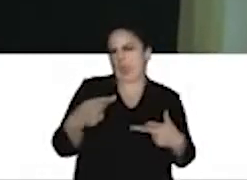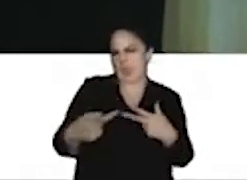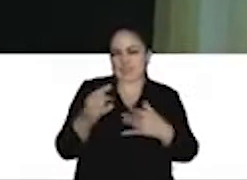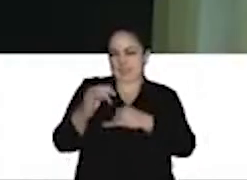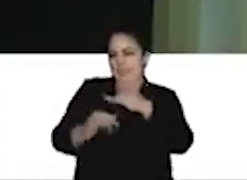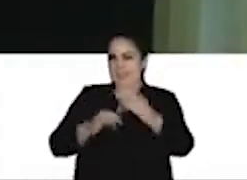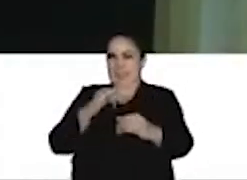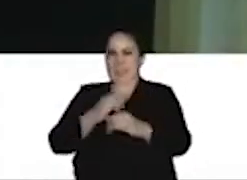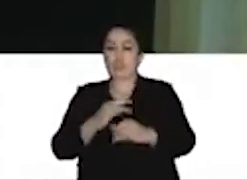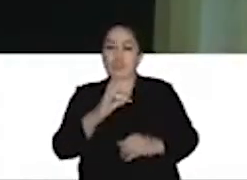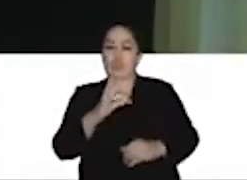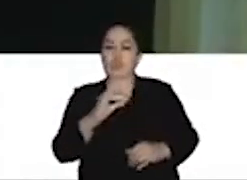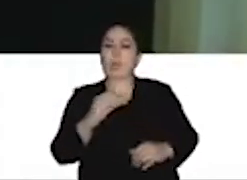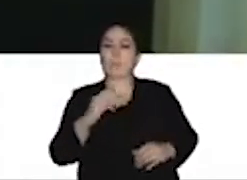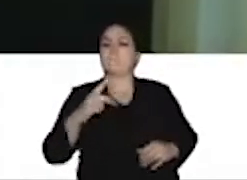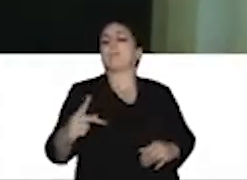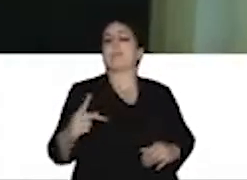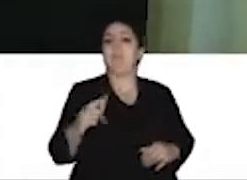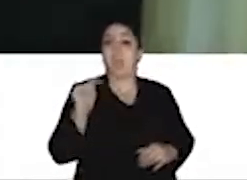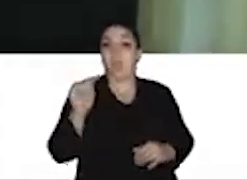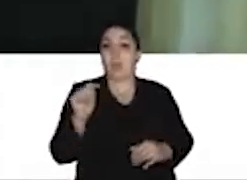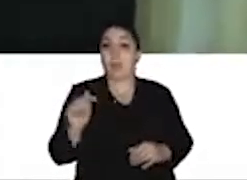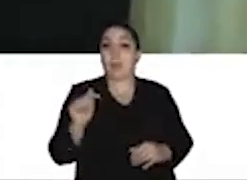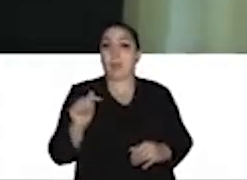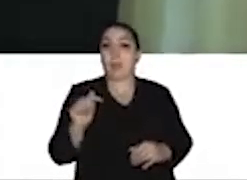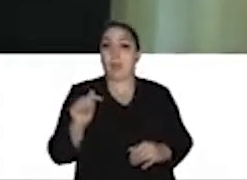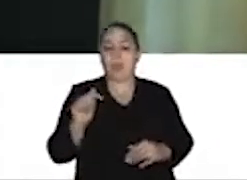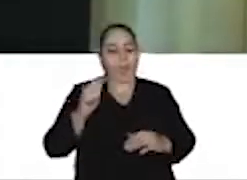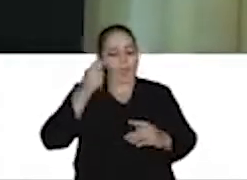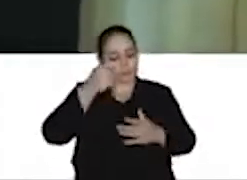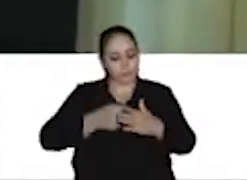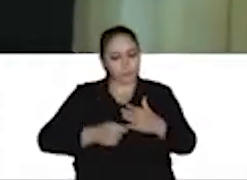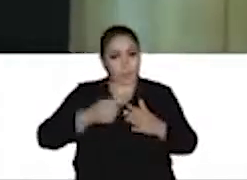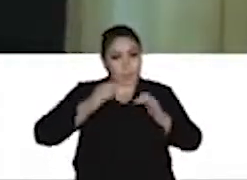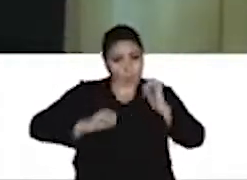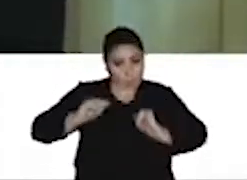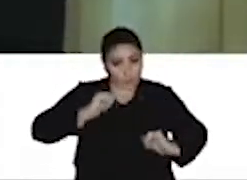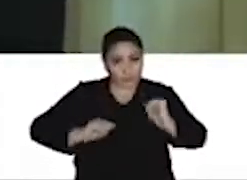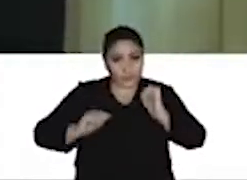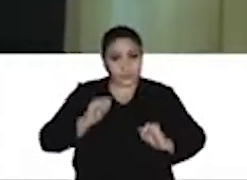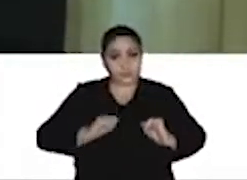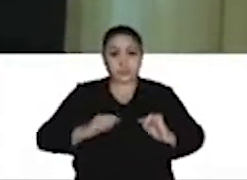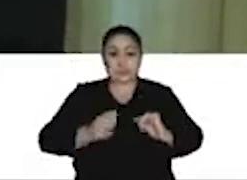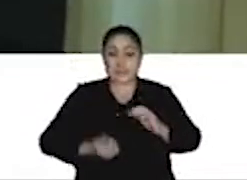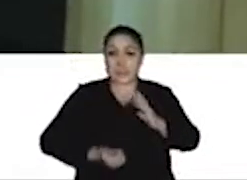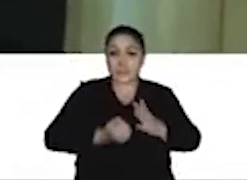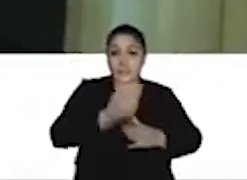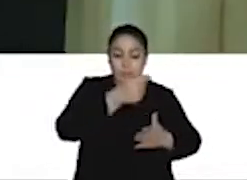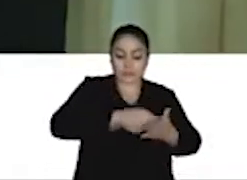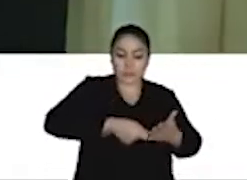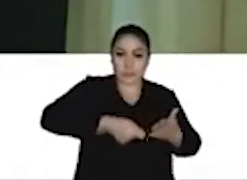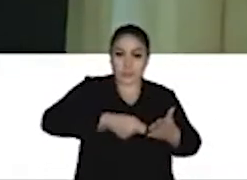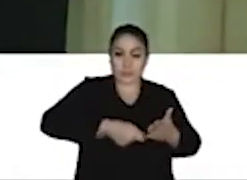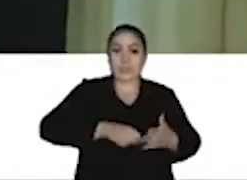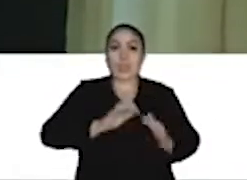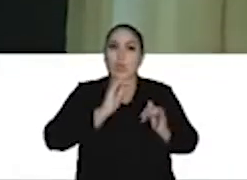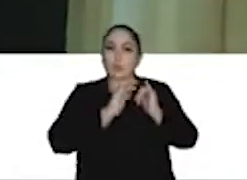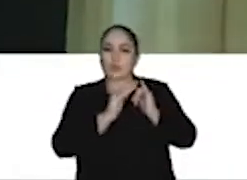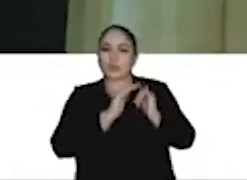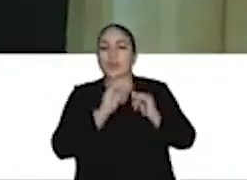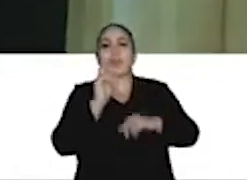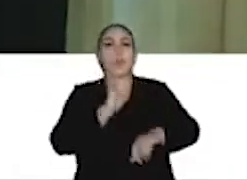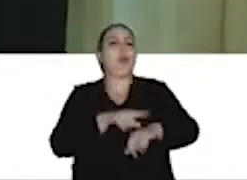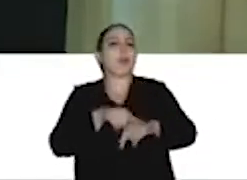moderna. Ele que é um dos grandes atores, compositores, youtuber nas horas